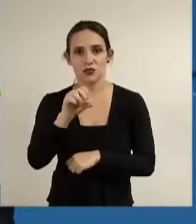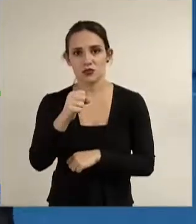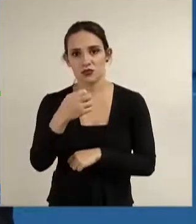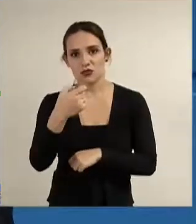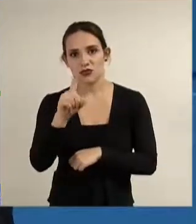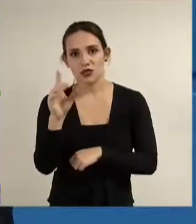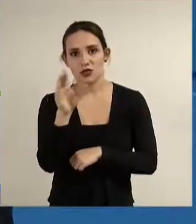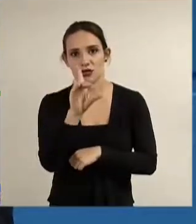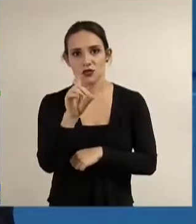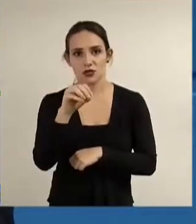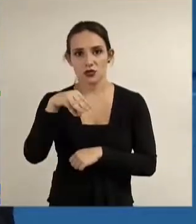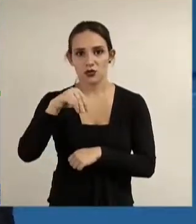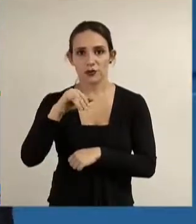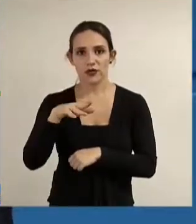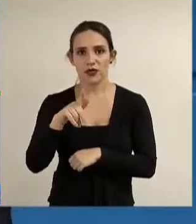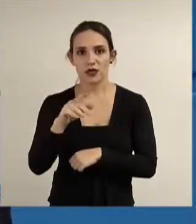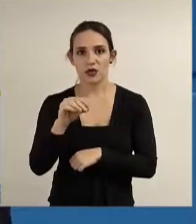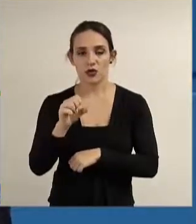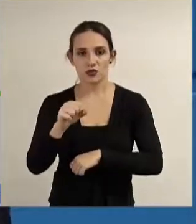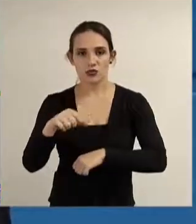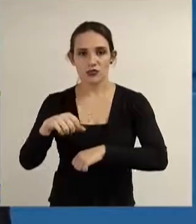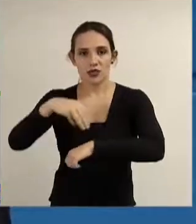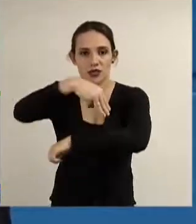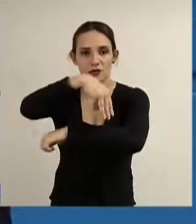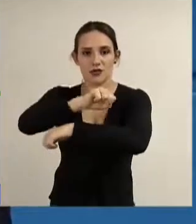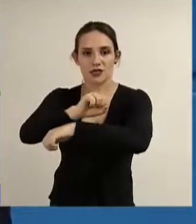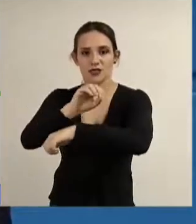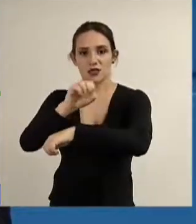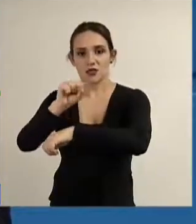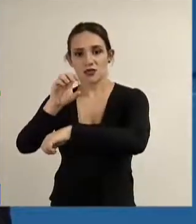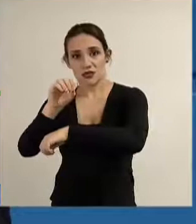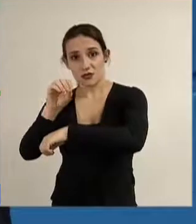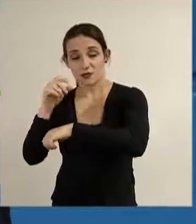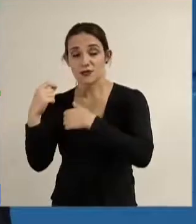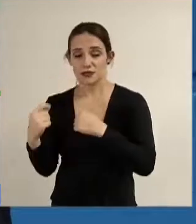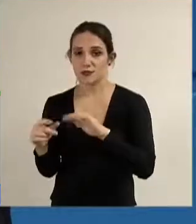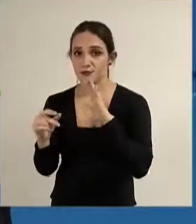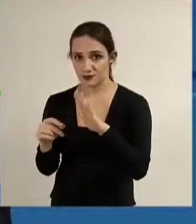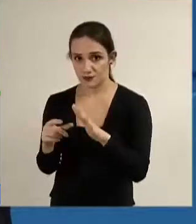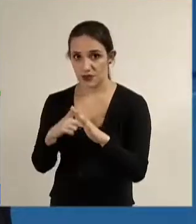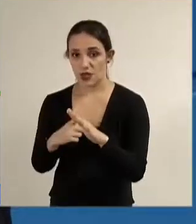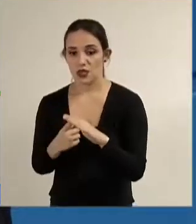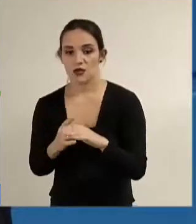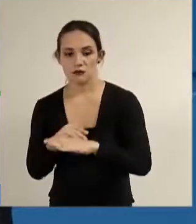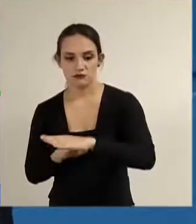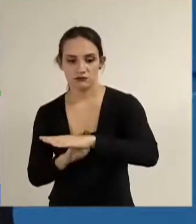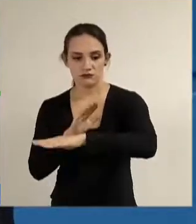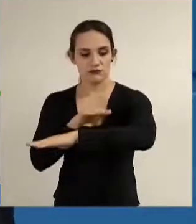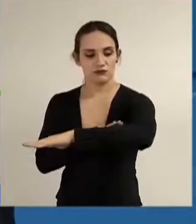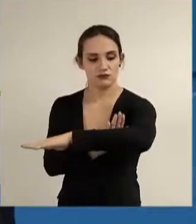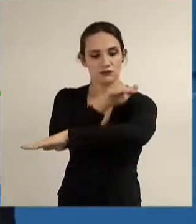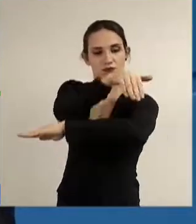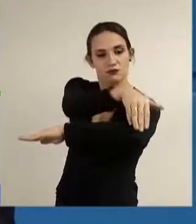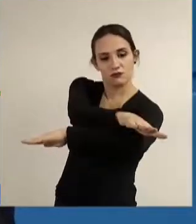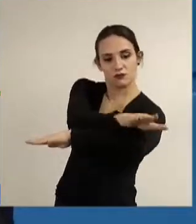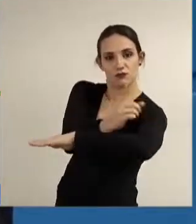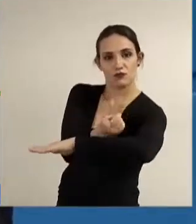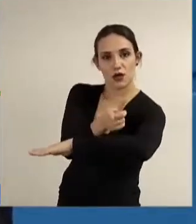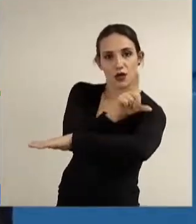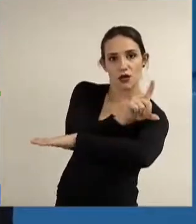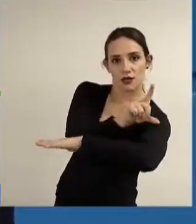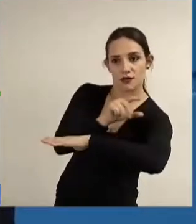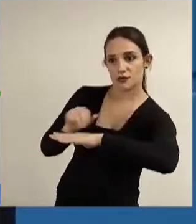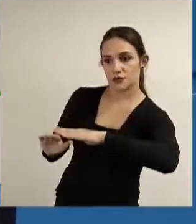080, colocando um quebra-molas antes e um outro depois da ponte sobre